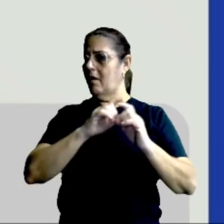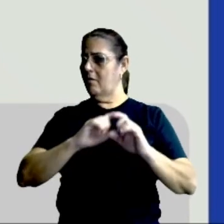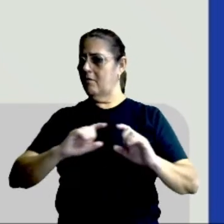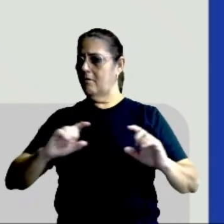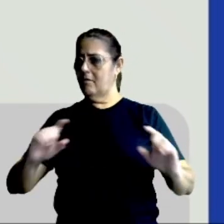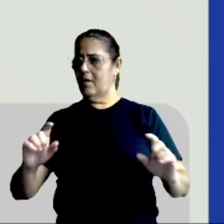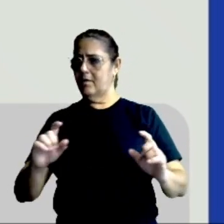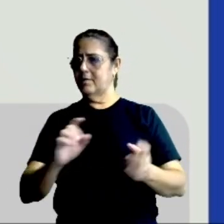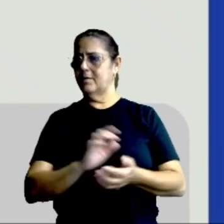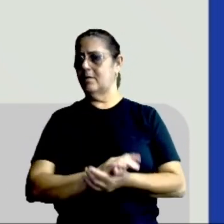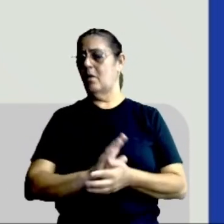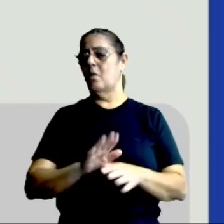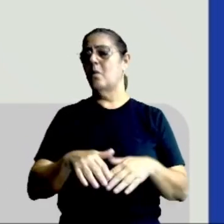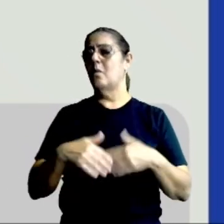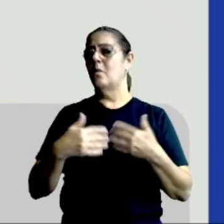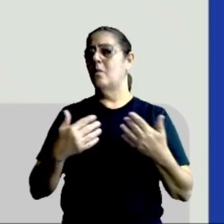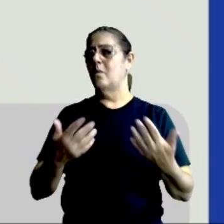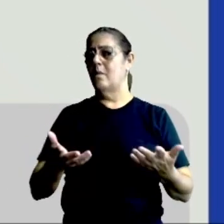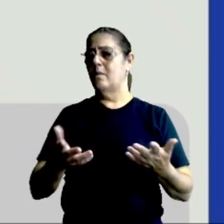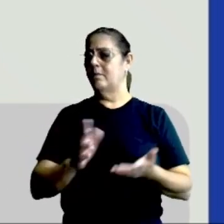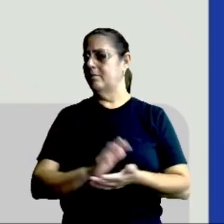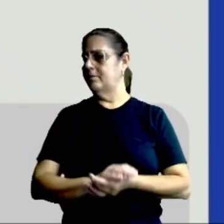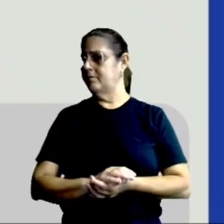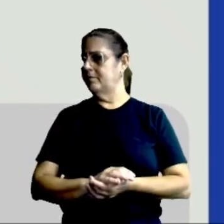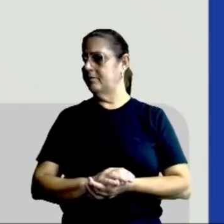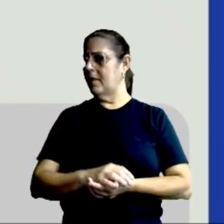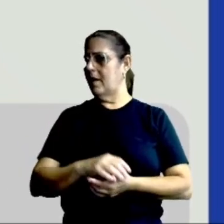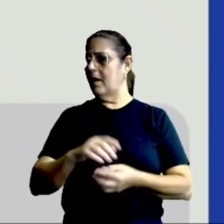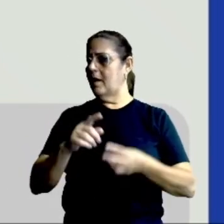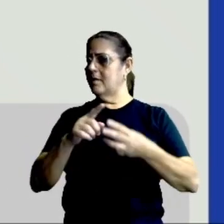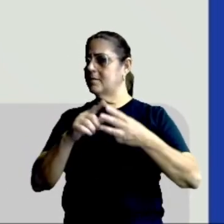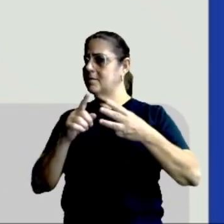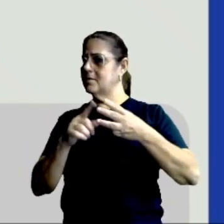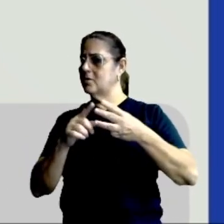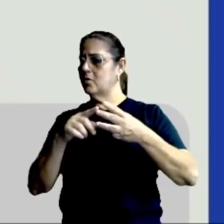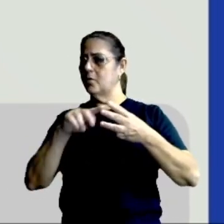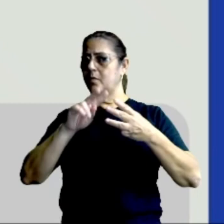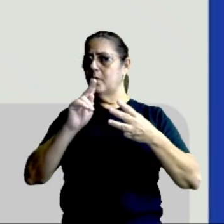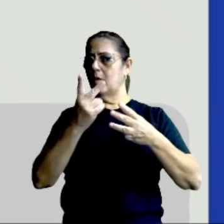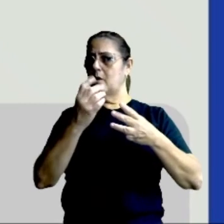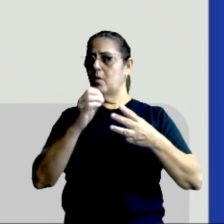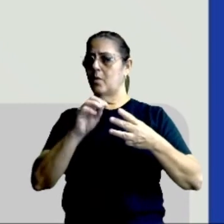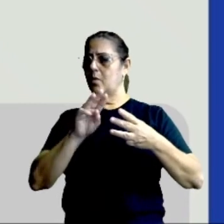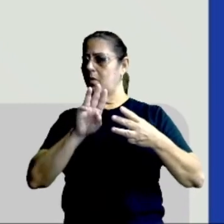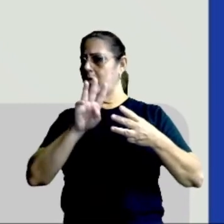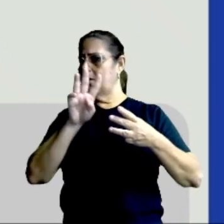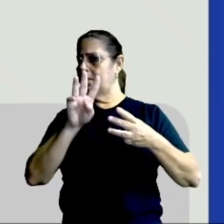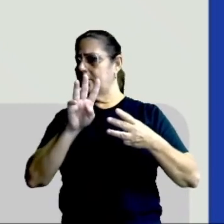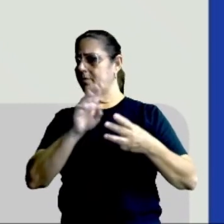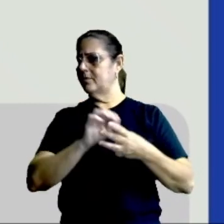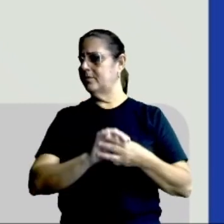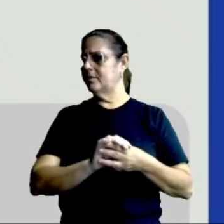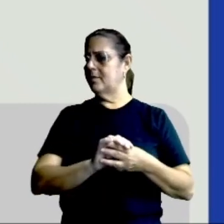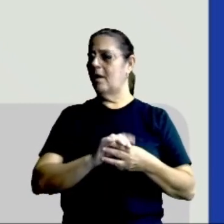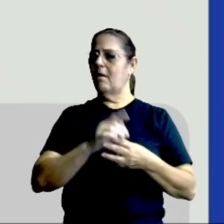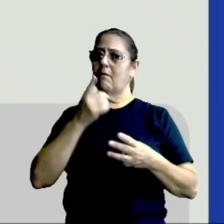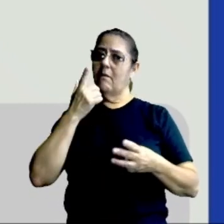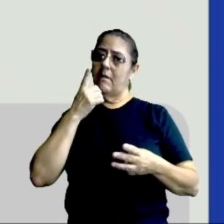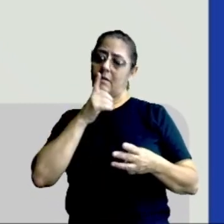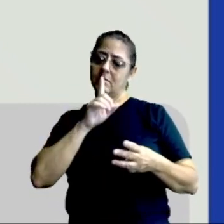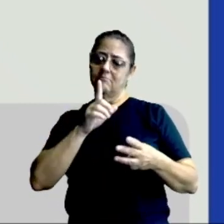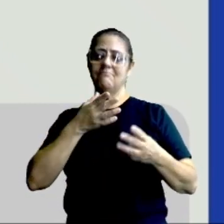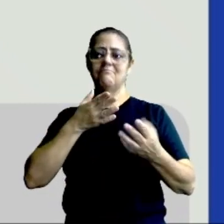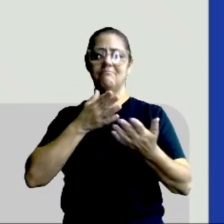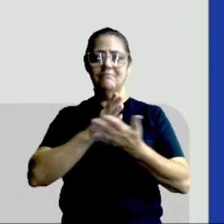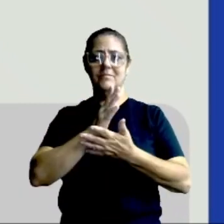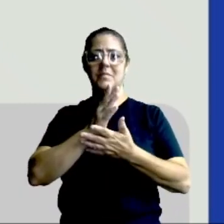vai utilizar para descobrir determinada palavra em língua inglesa é how do you say a palavra que você quer